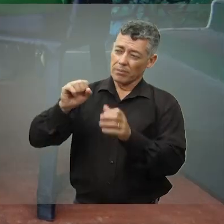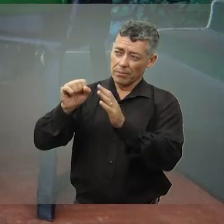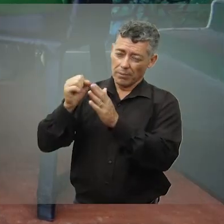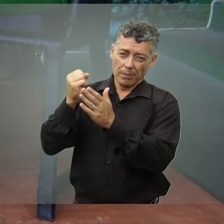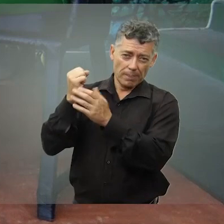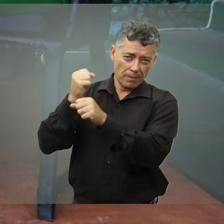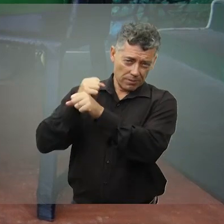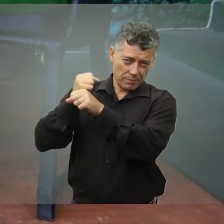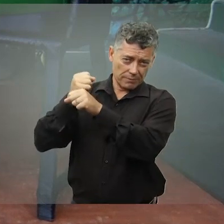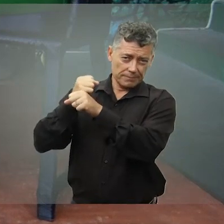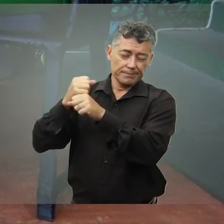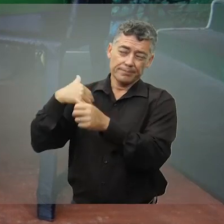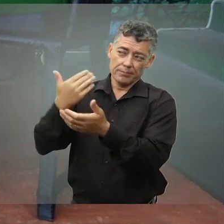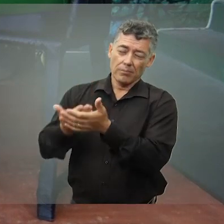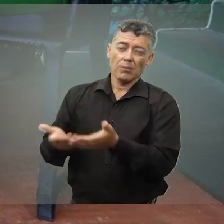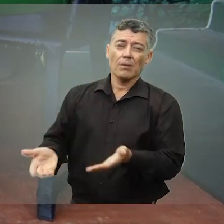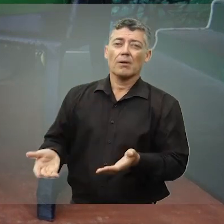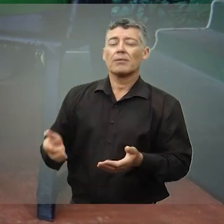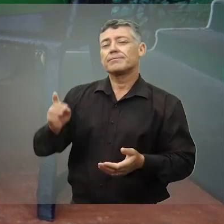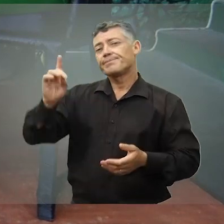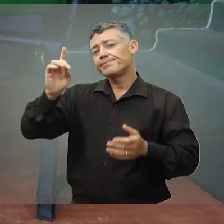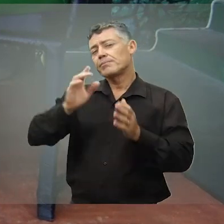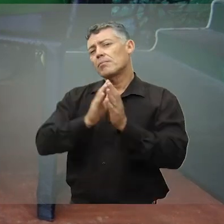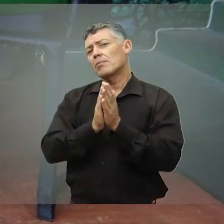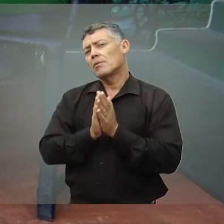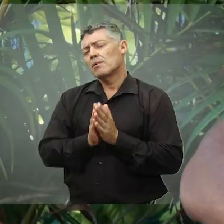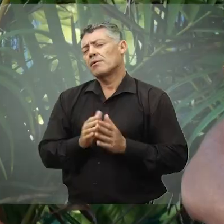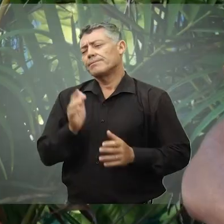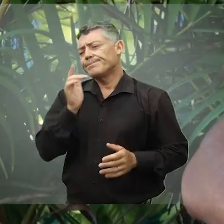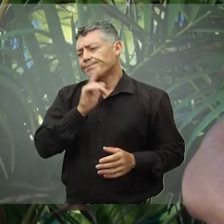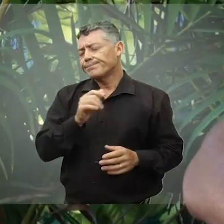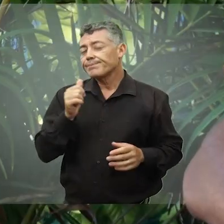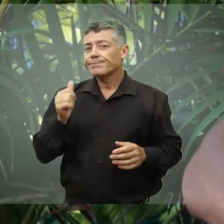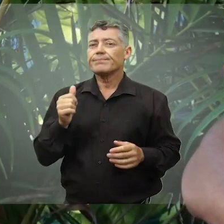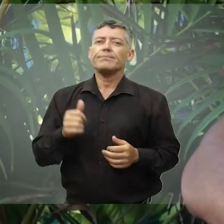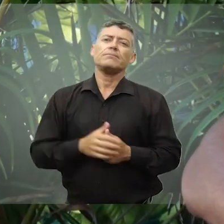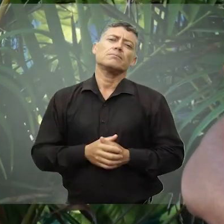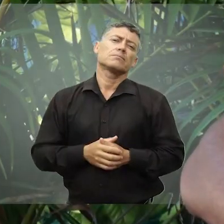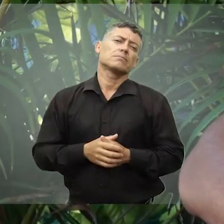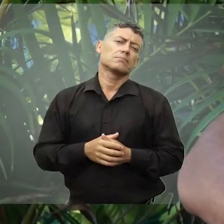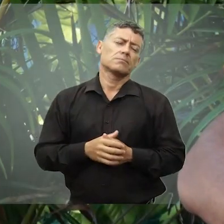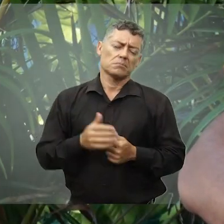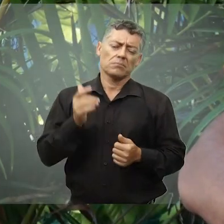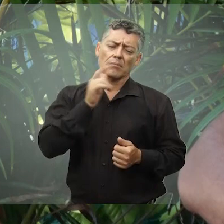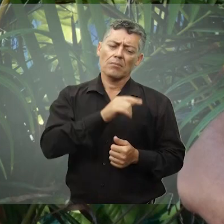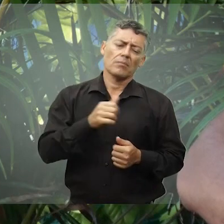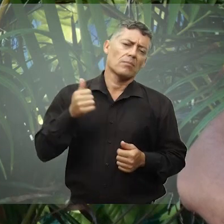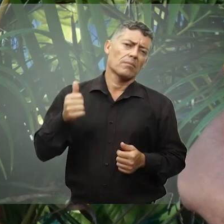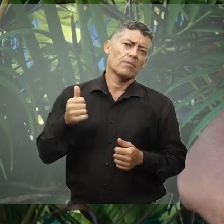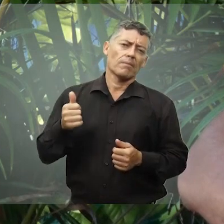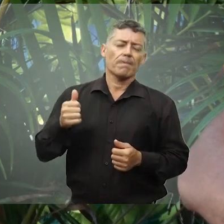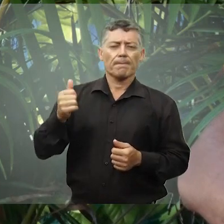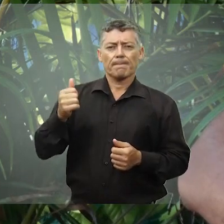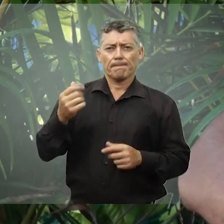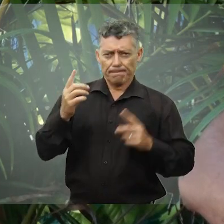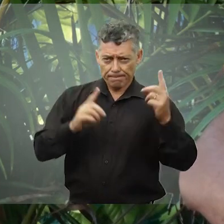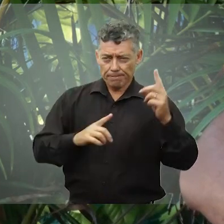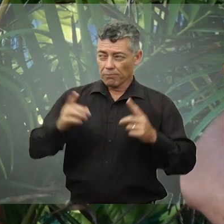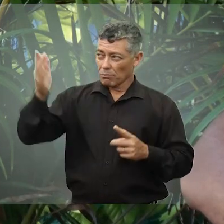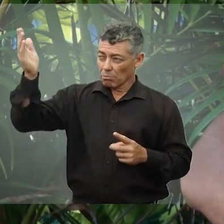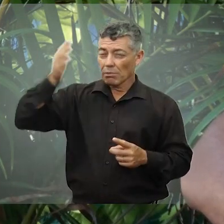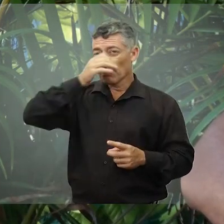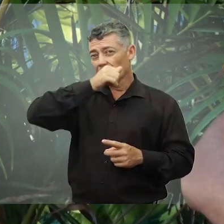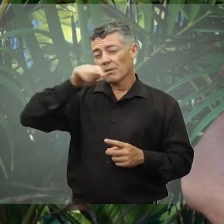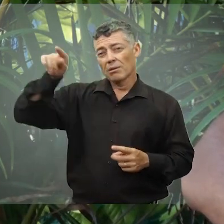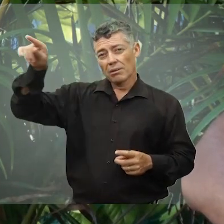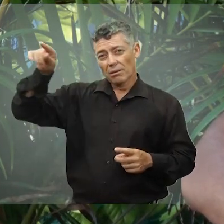até hoje, né? É, graças a Deus a gente teve um reconhecimento muito, muito grande. A gente, no Carnaval de Salvador, enquanto eu